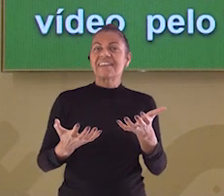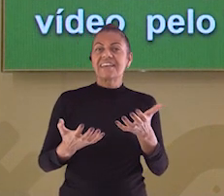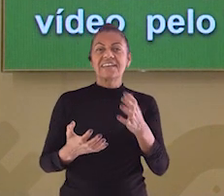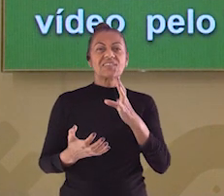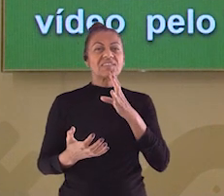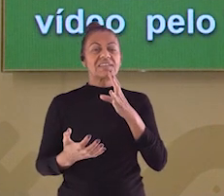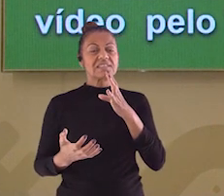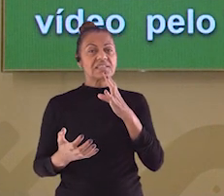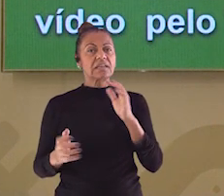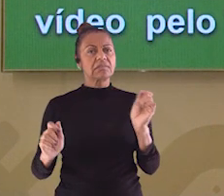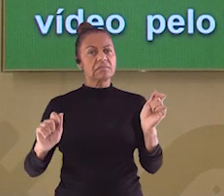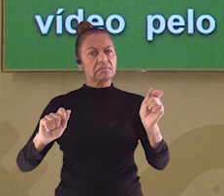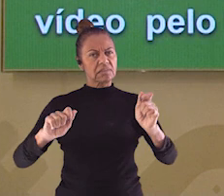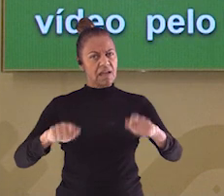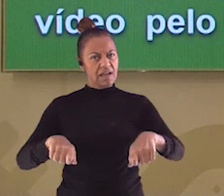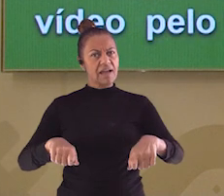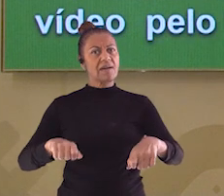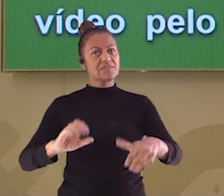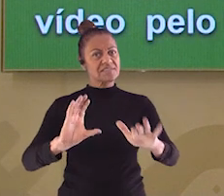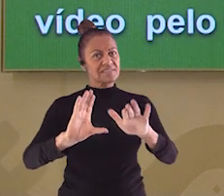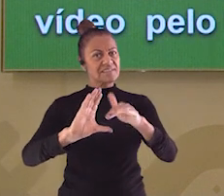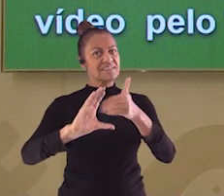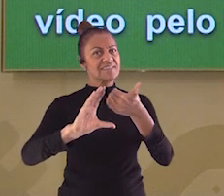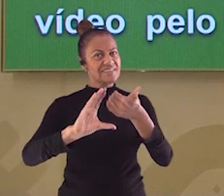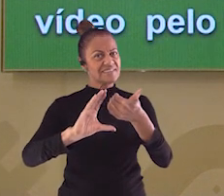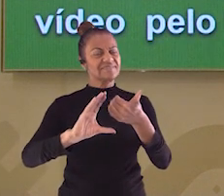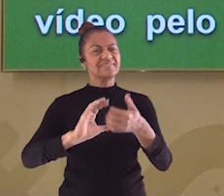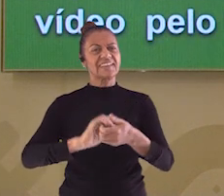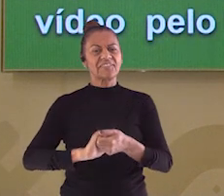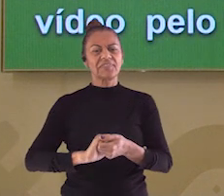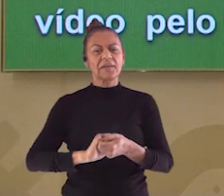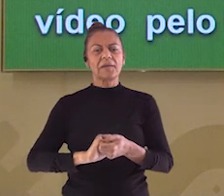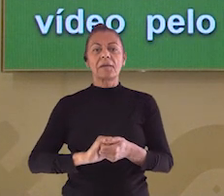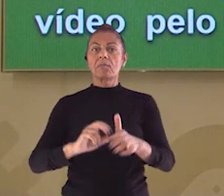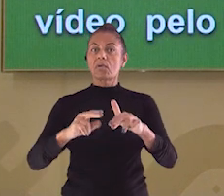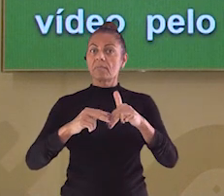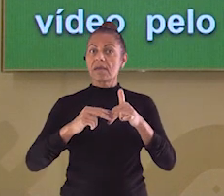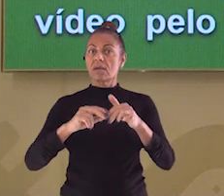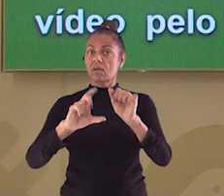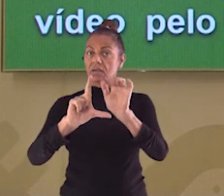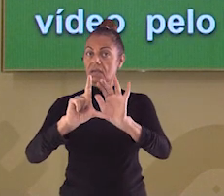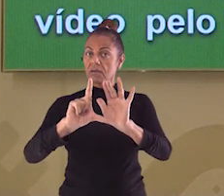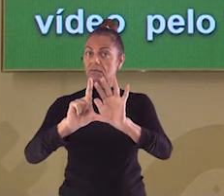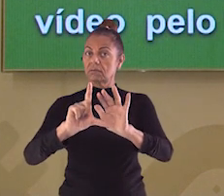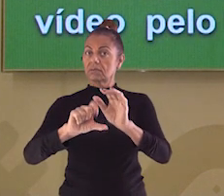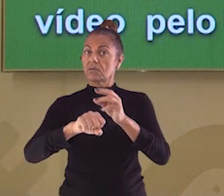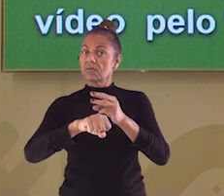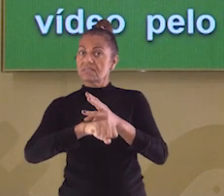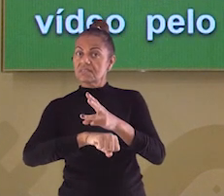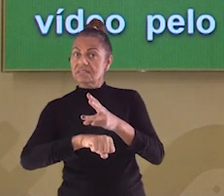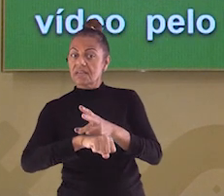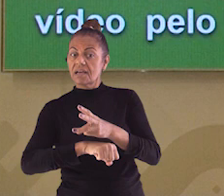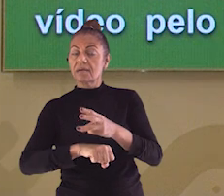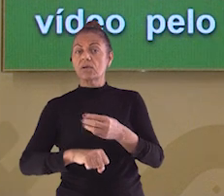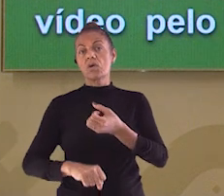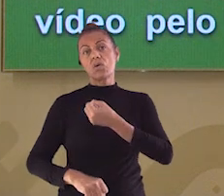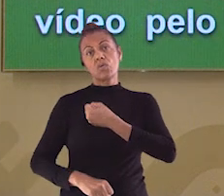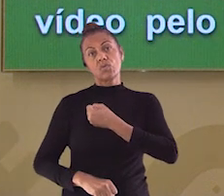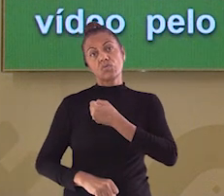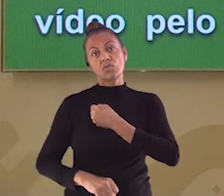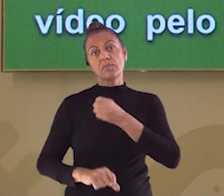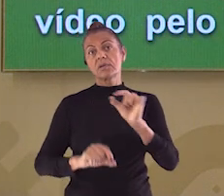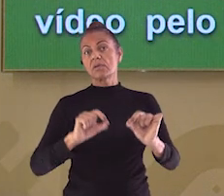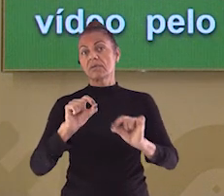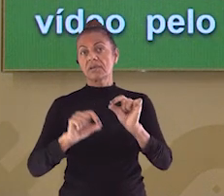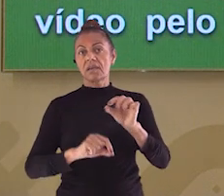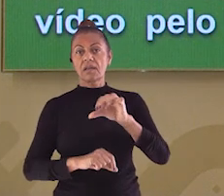conhecer. Você pode responder através de vídeo ou foto enviando por meio do nosso QR Code do WhatsApp